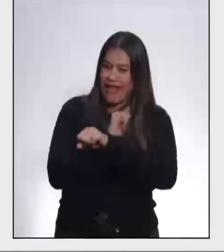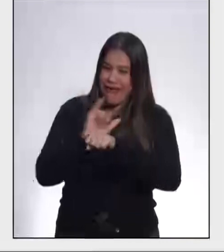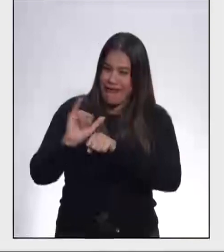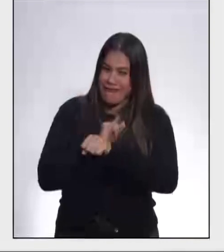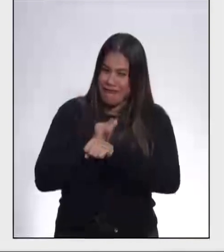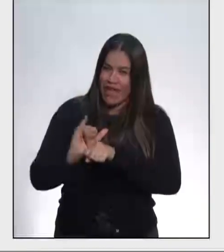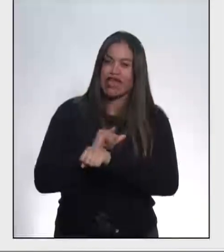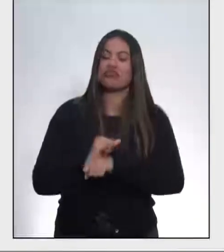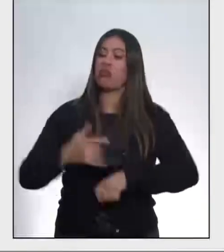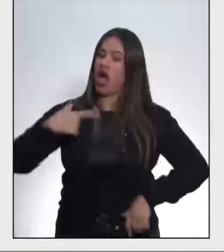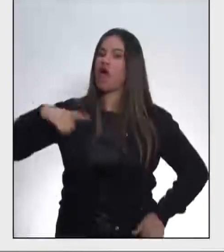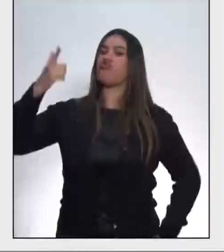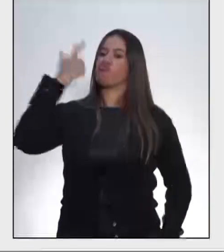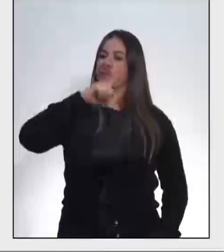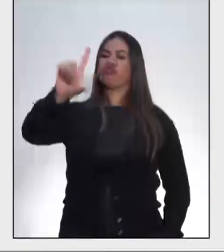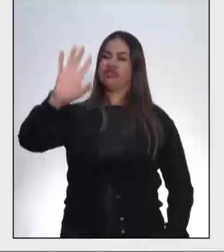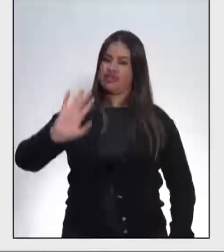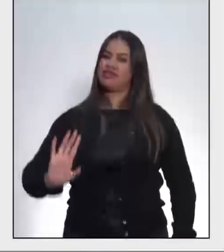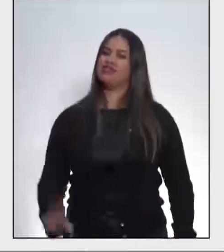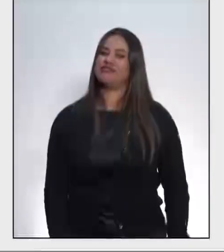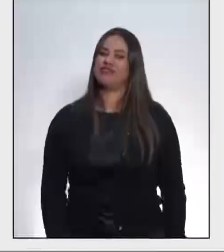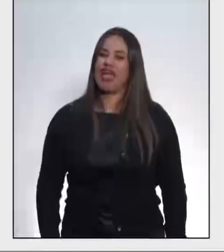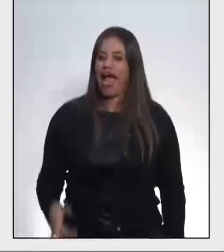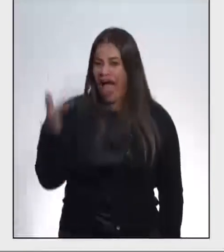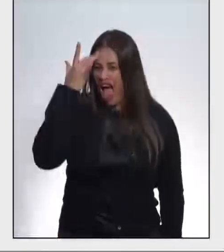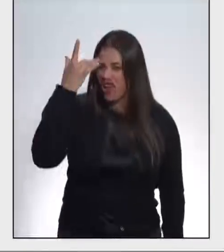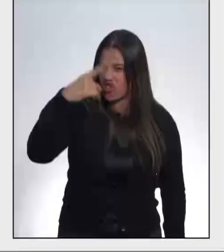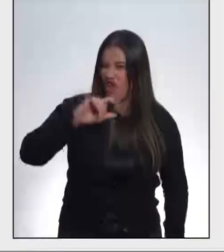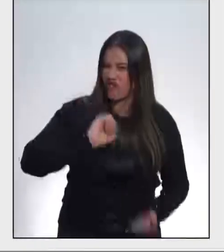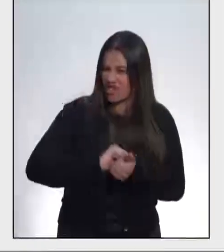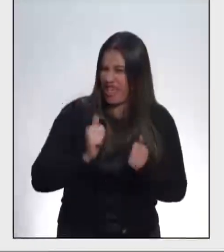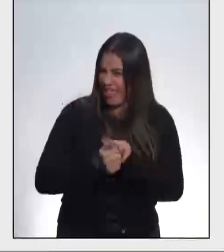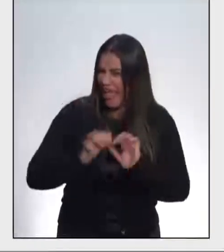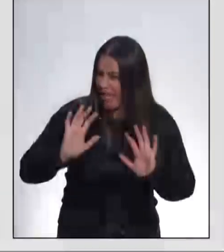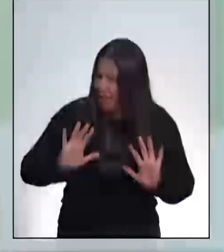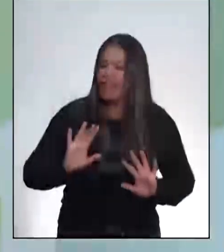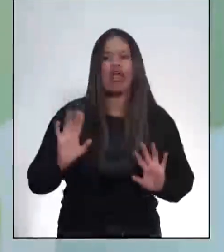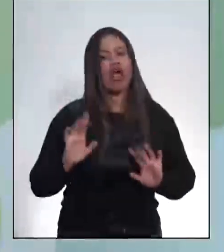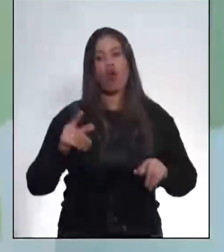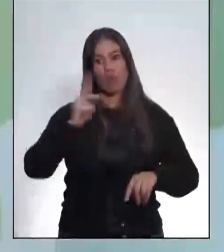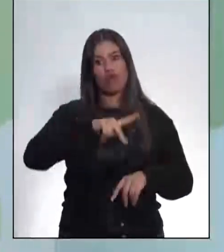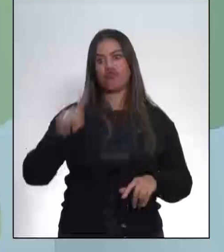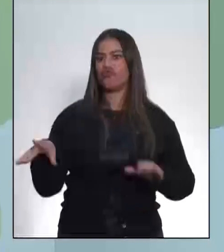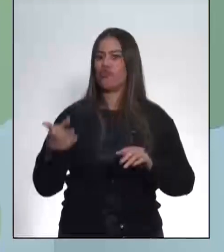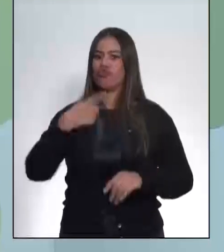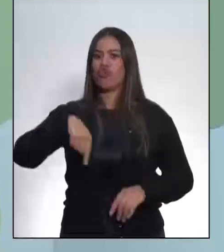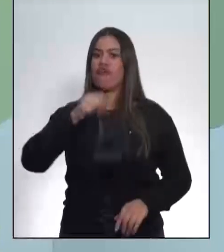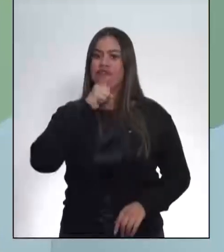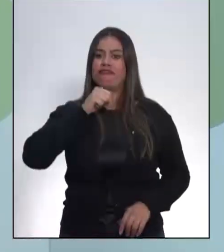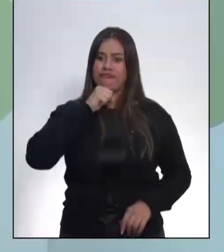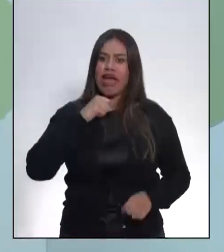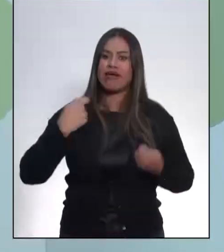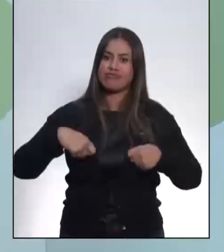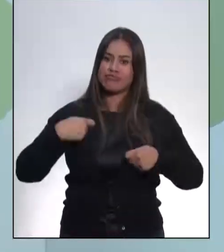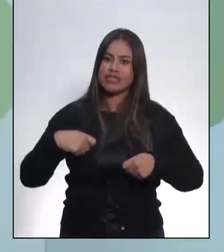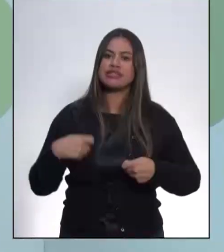surra do PowerPoint, mas eu fiz. Olha lá. Você acha que é só você que está se adaptando ao mundo novo? E a gente, professor, tudo velho, tentando descobrir como é que faz as coisas. Tudo bem?